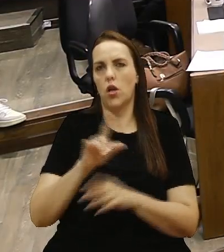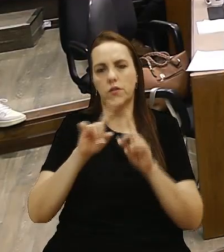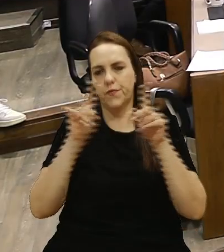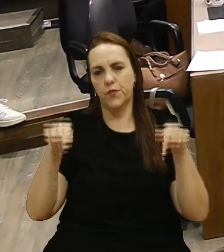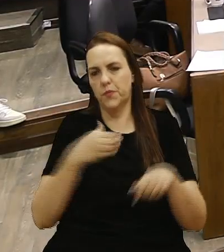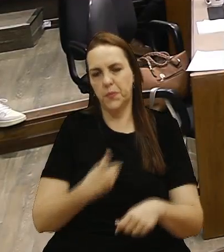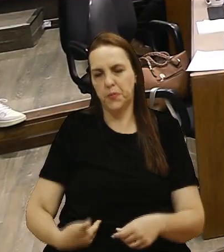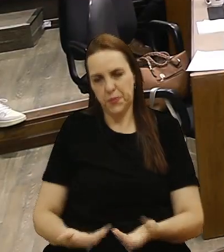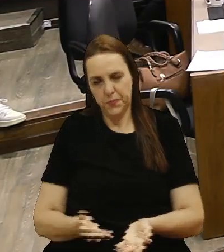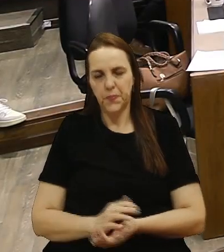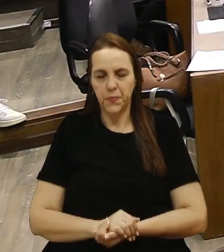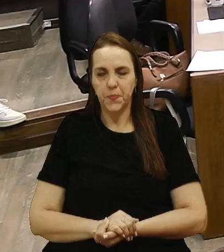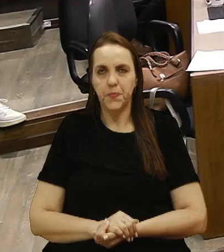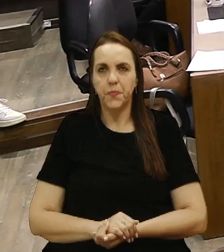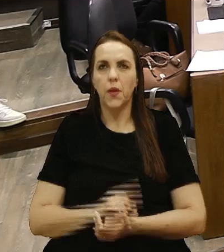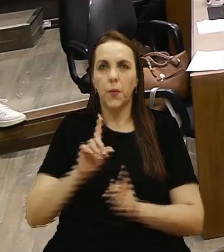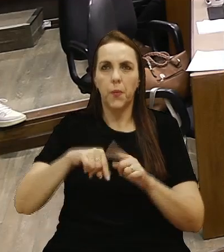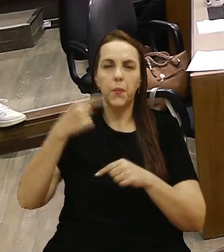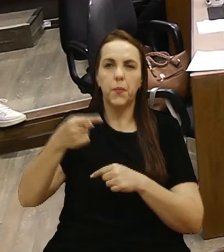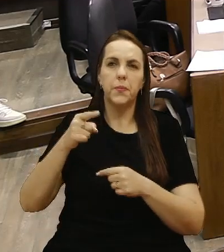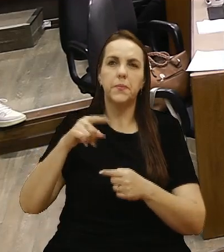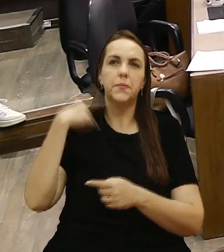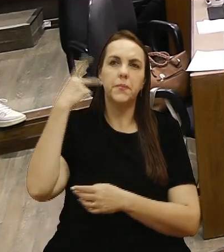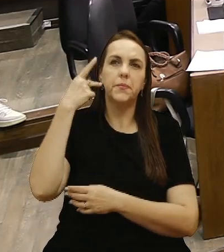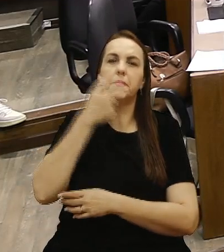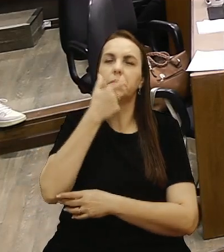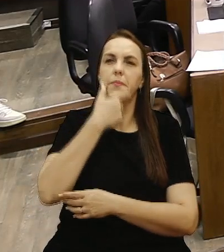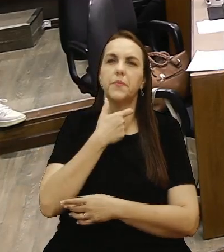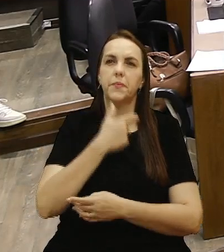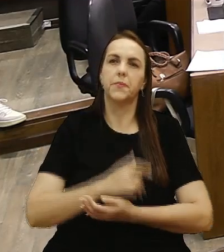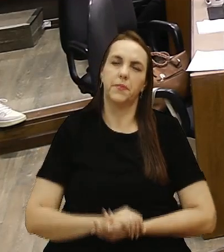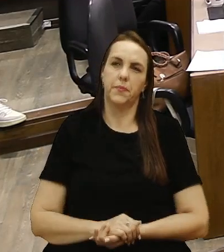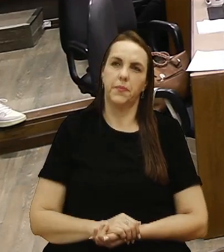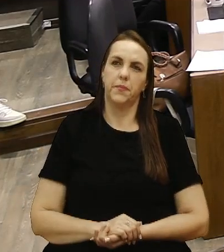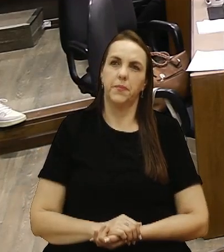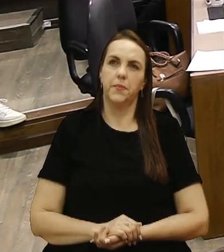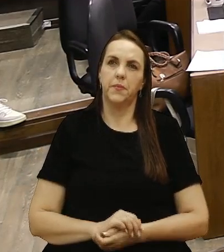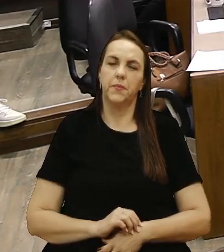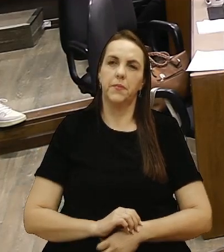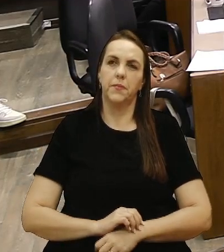Próximo inscrito, vereador Tenente Cristiano Becker.